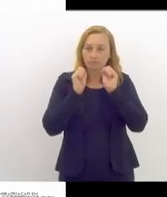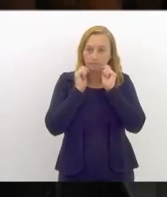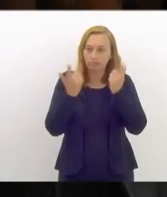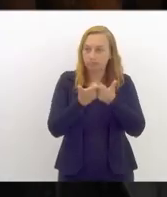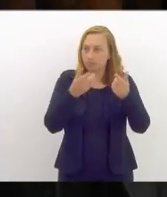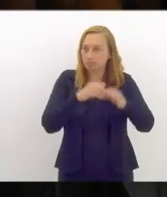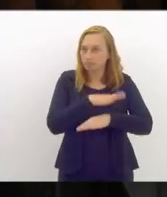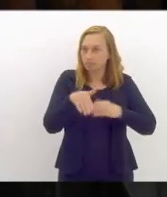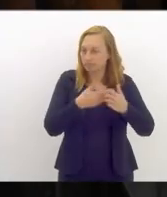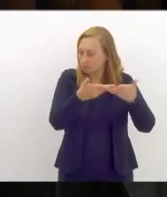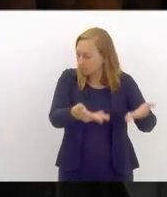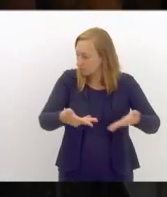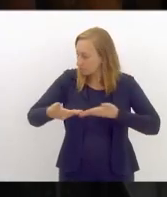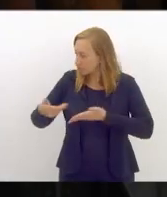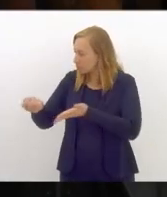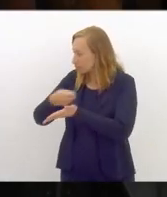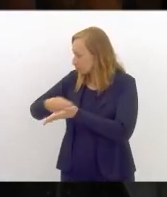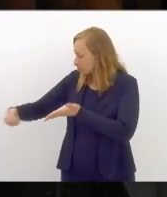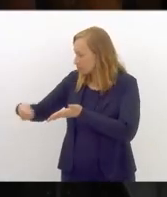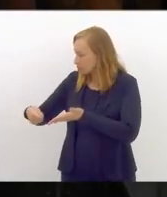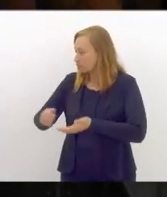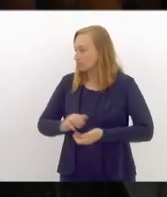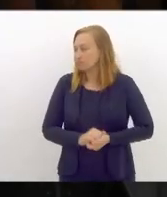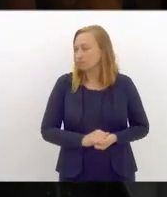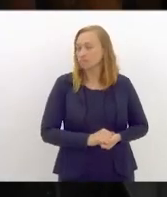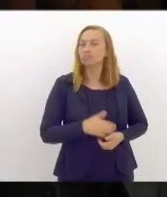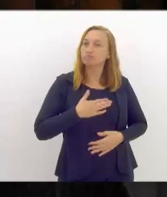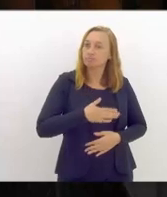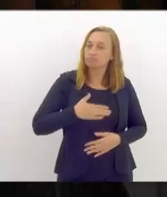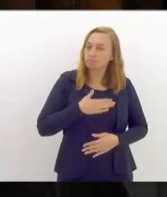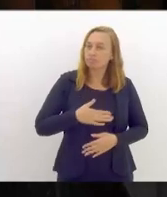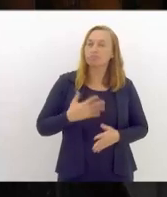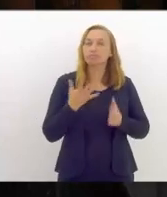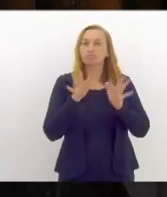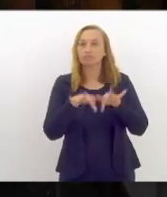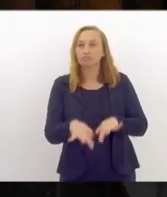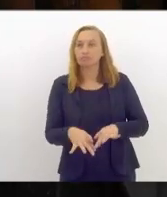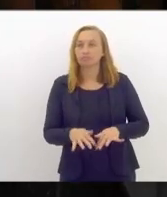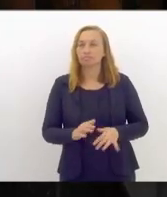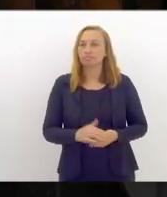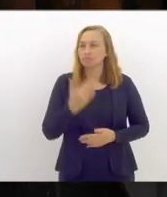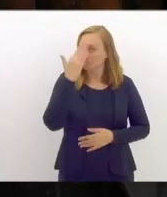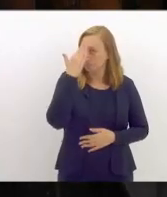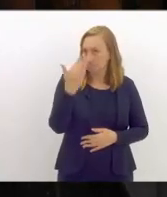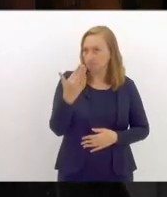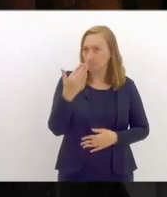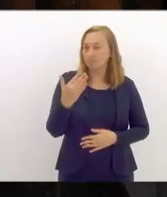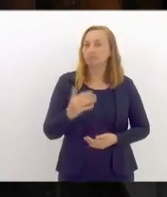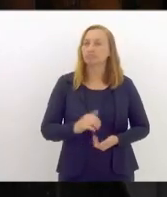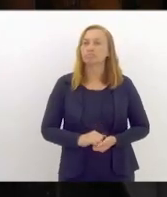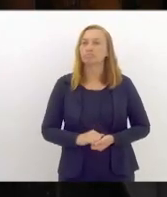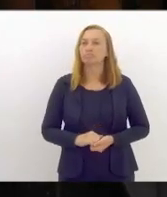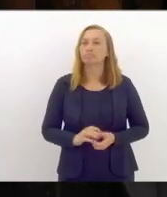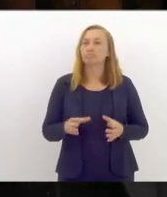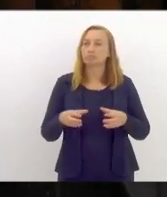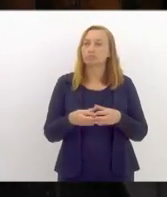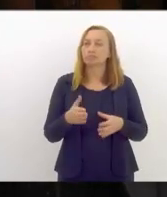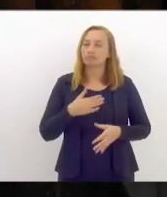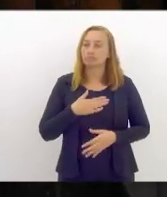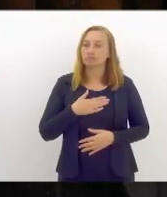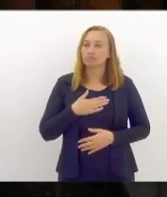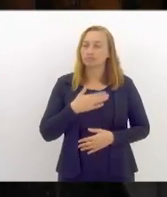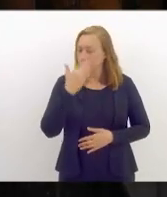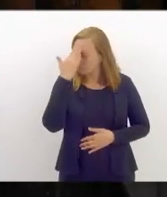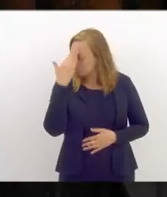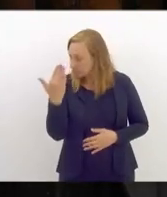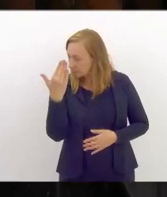convidados a fazer as inscrições né e eu gostaria para finalizar agradecer imensamente a minha equipe né